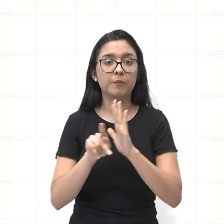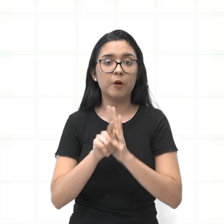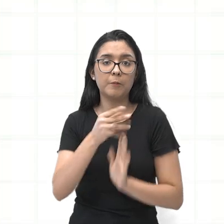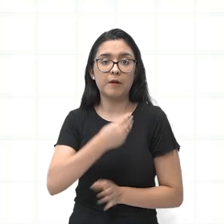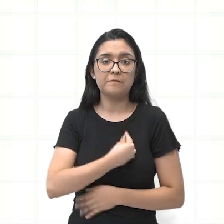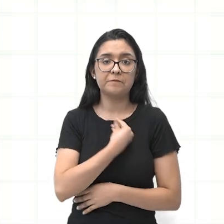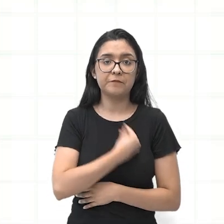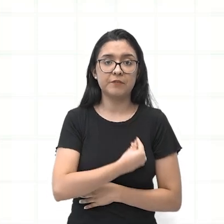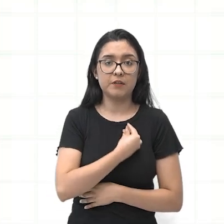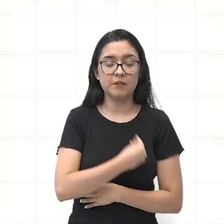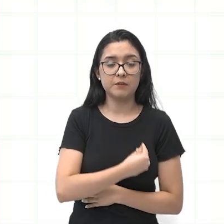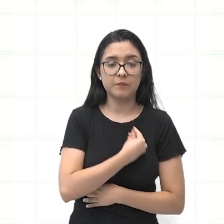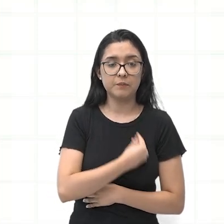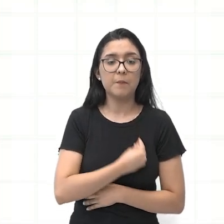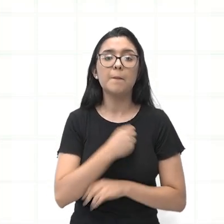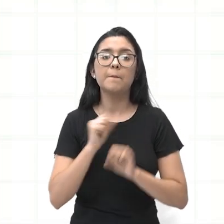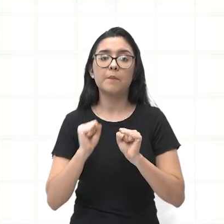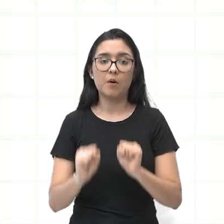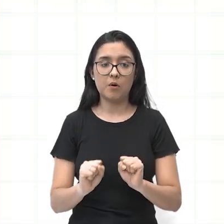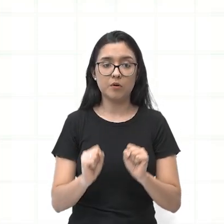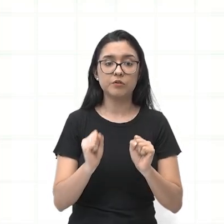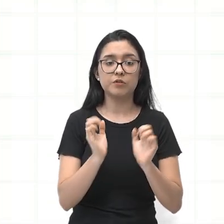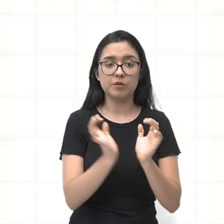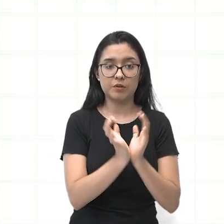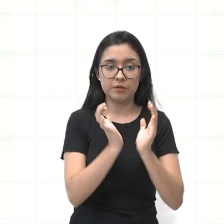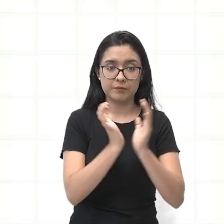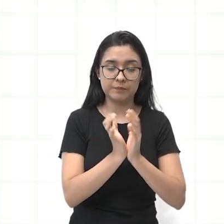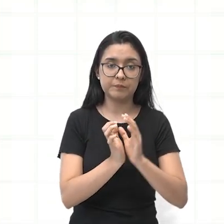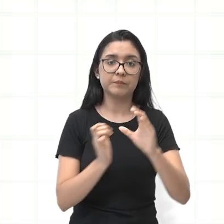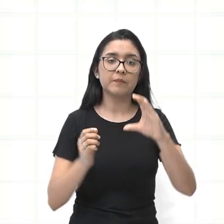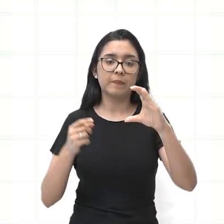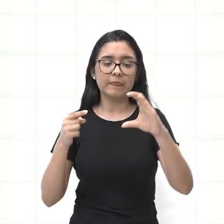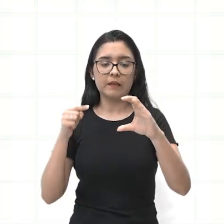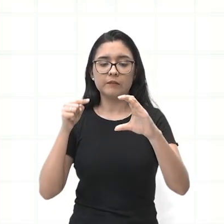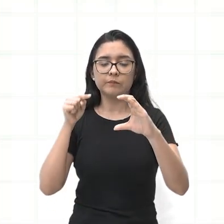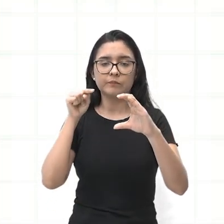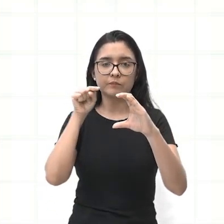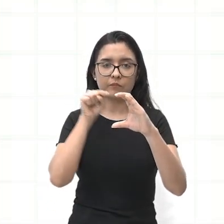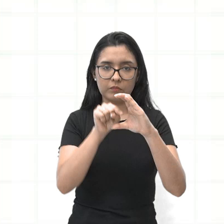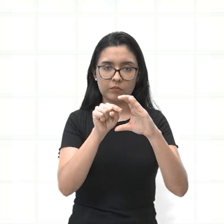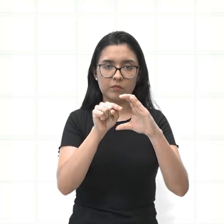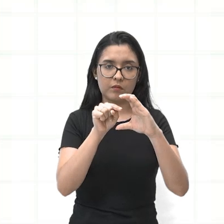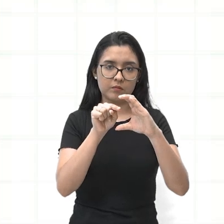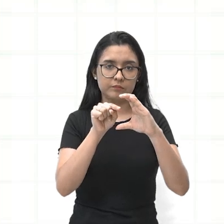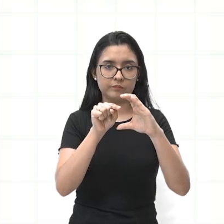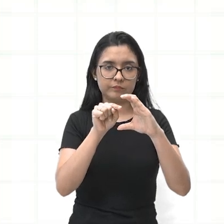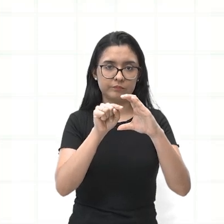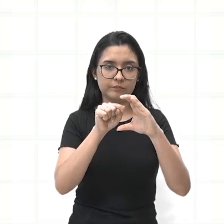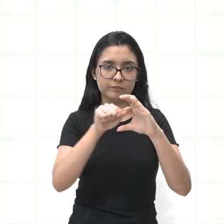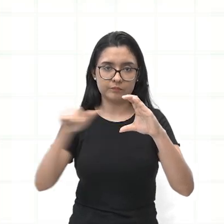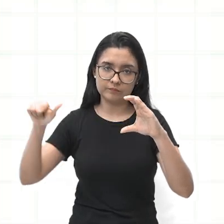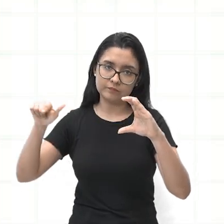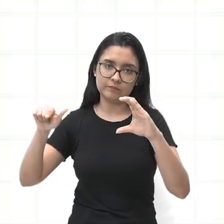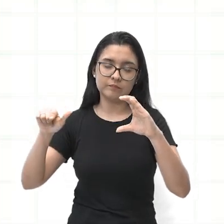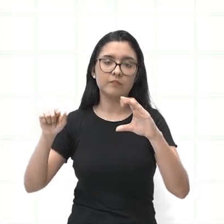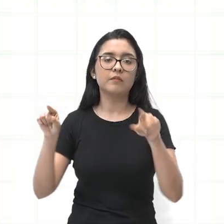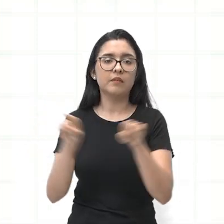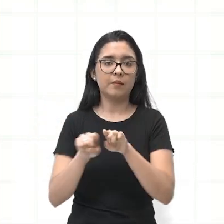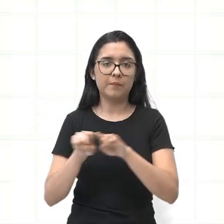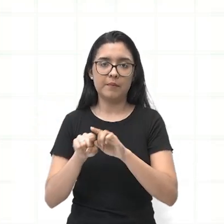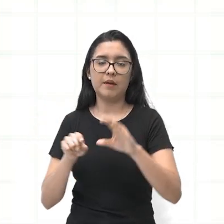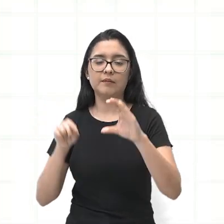vida, podendo ser classificadas em eucariontes e procariontes. Logo veremos as